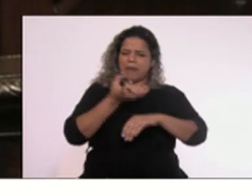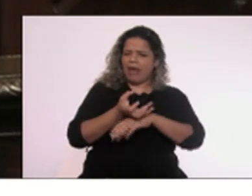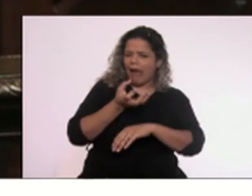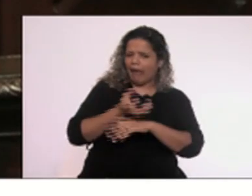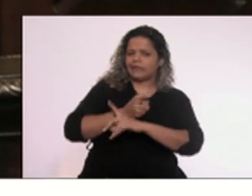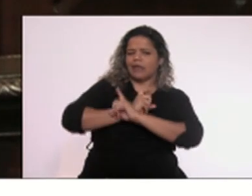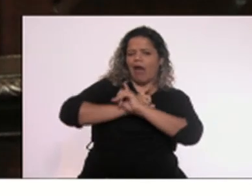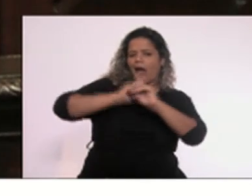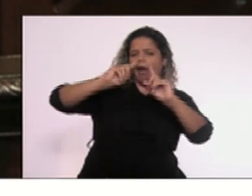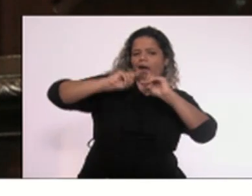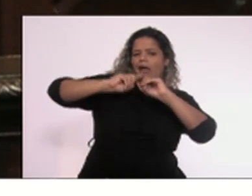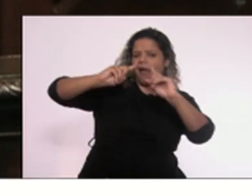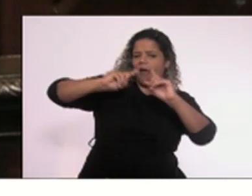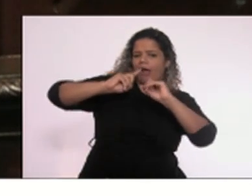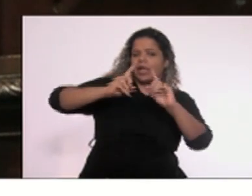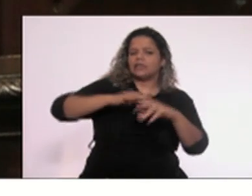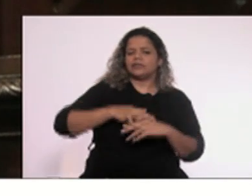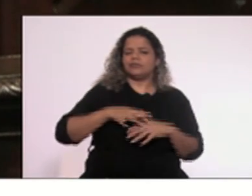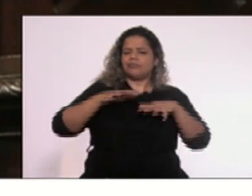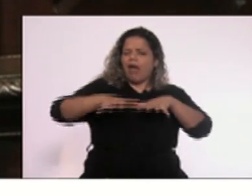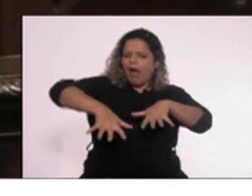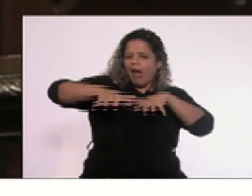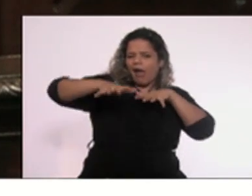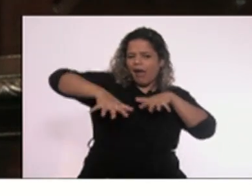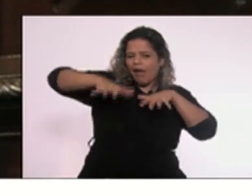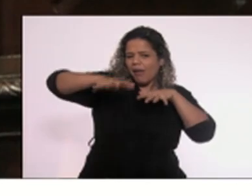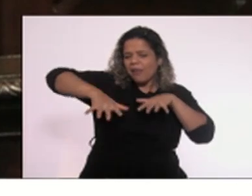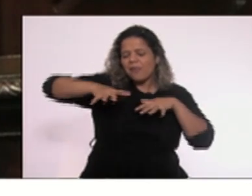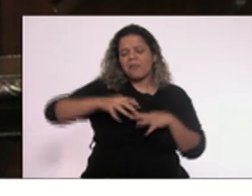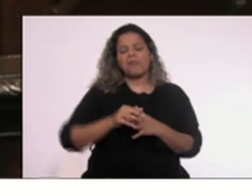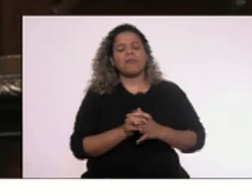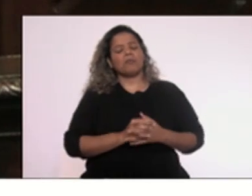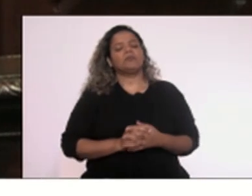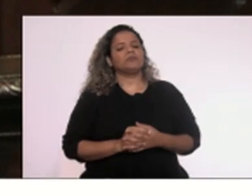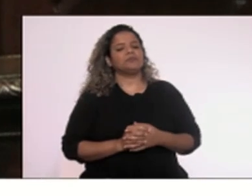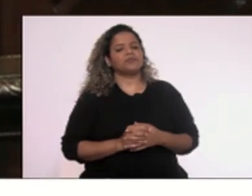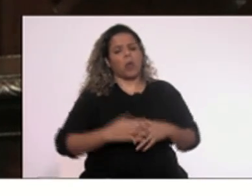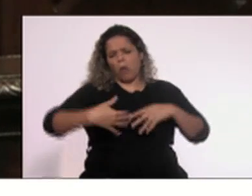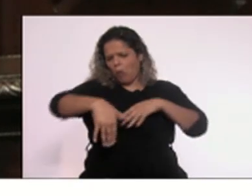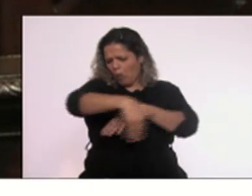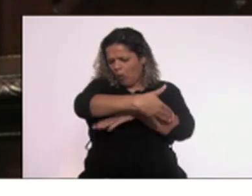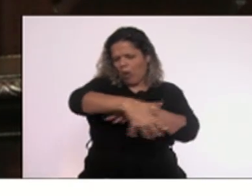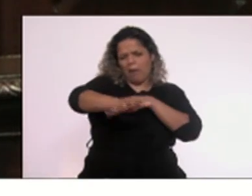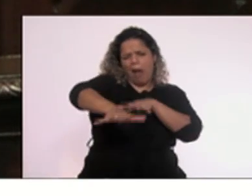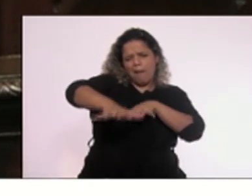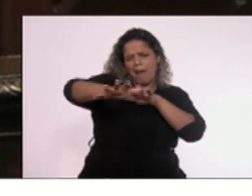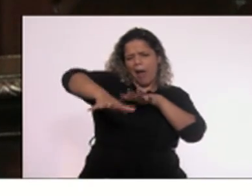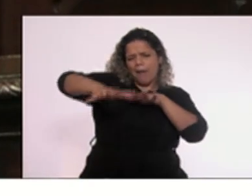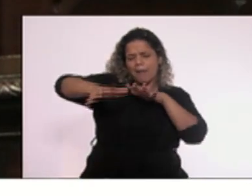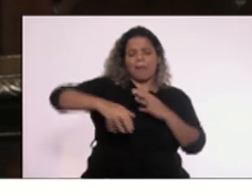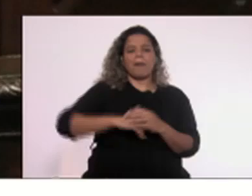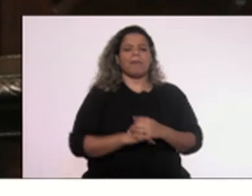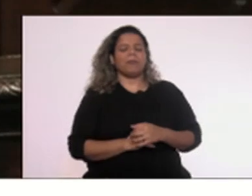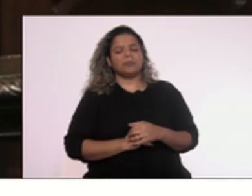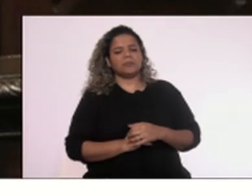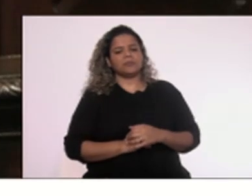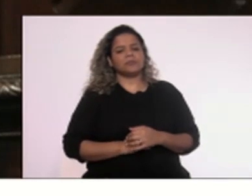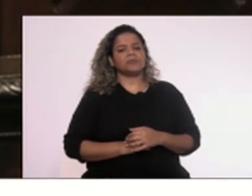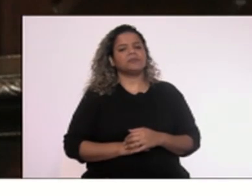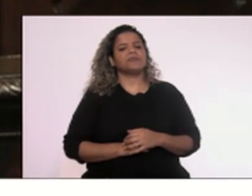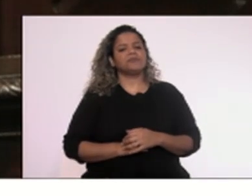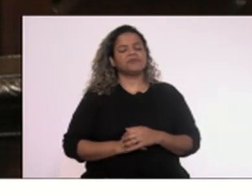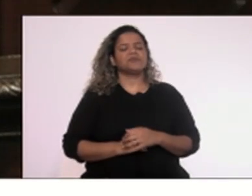pública, estávamos nas manifestações de rua, inclusive